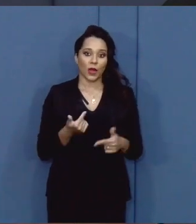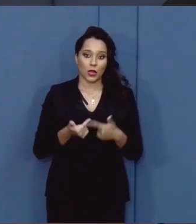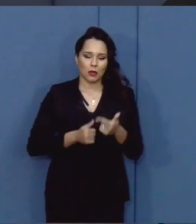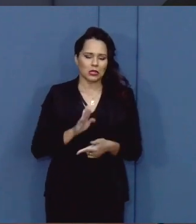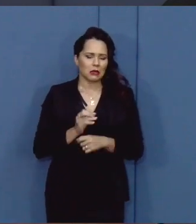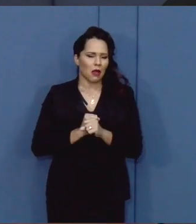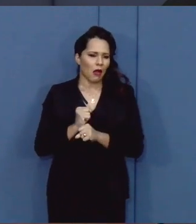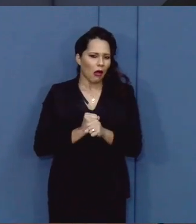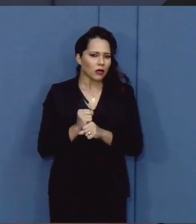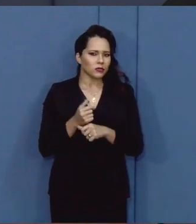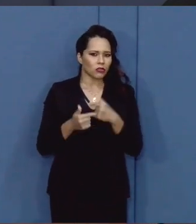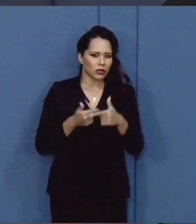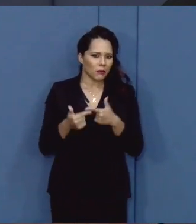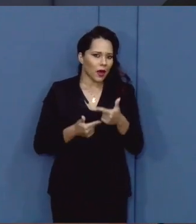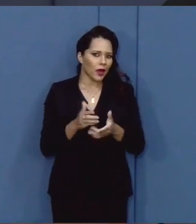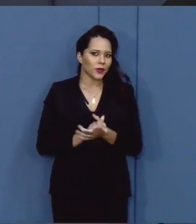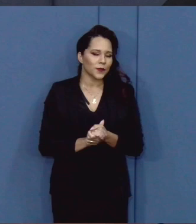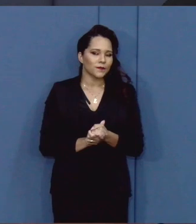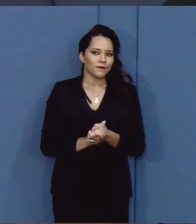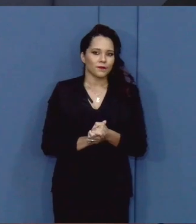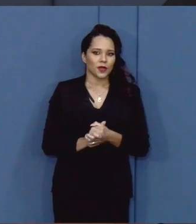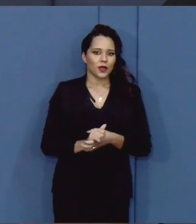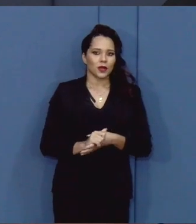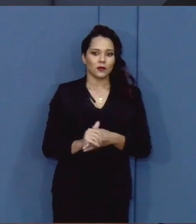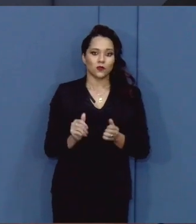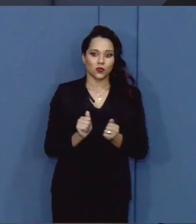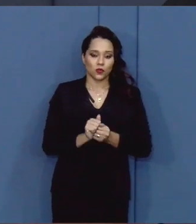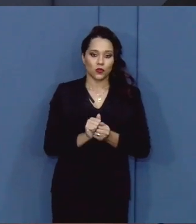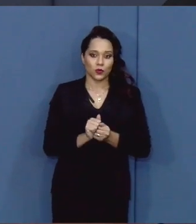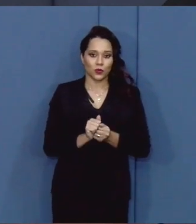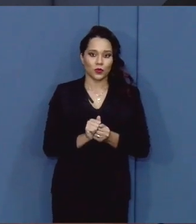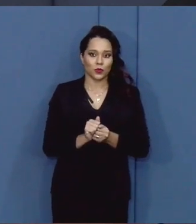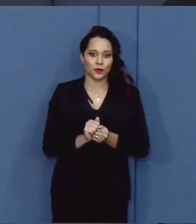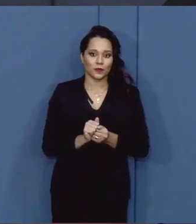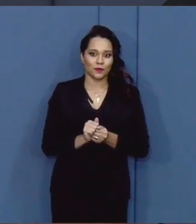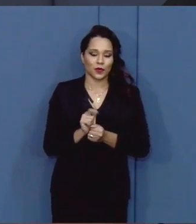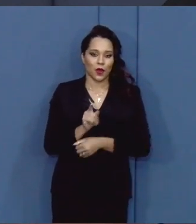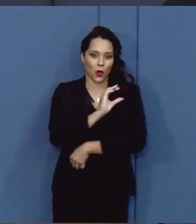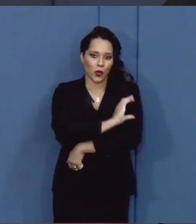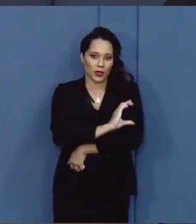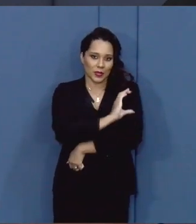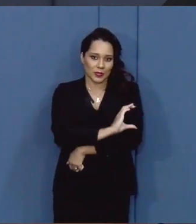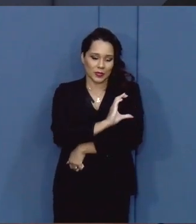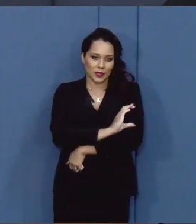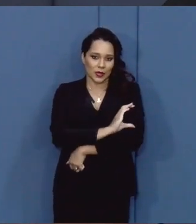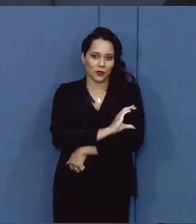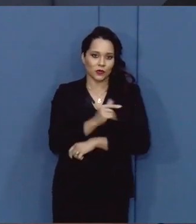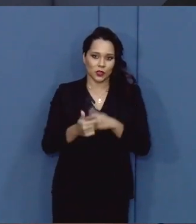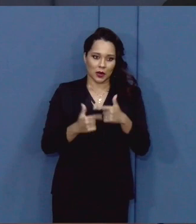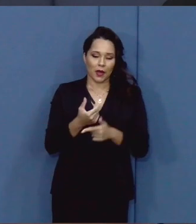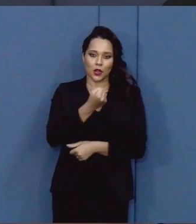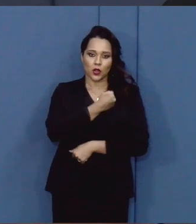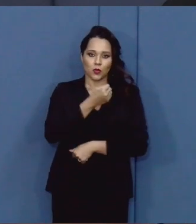já há alguns anos atuei à frente da coordenação do subgrupo de